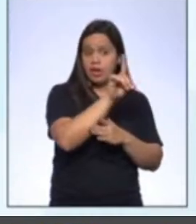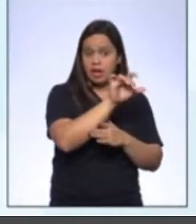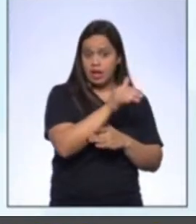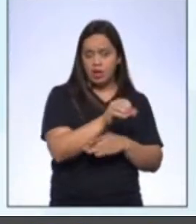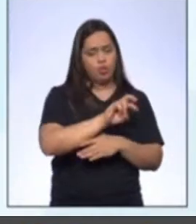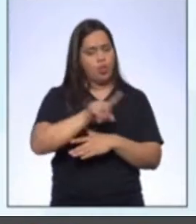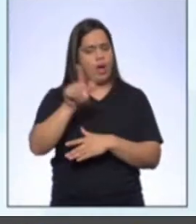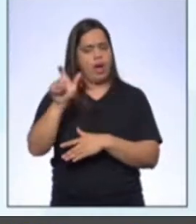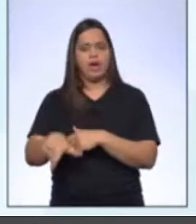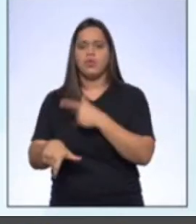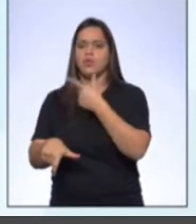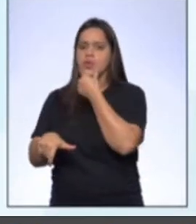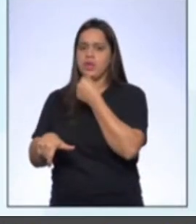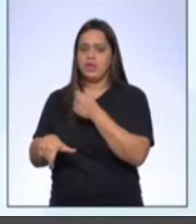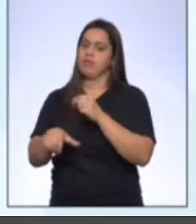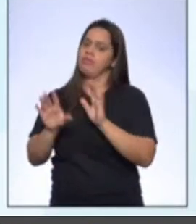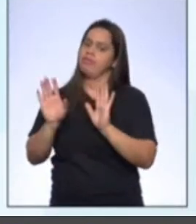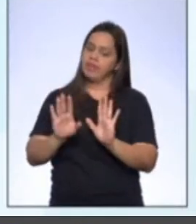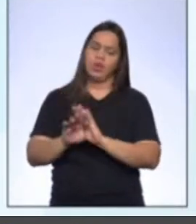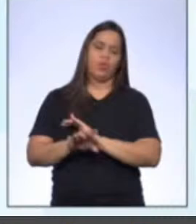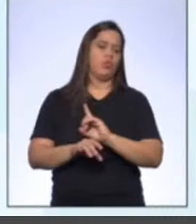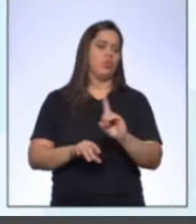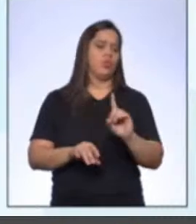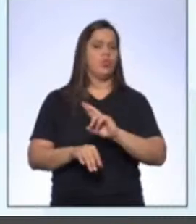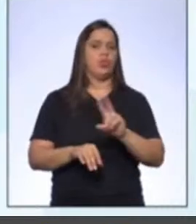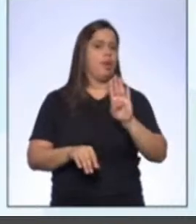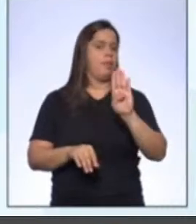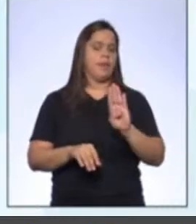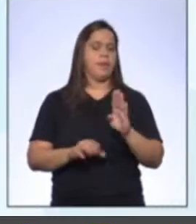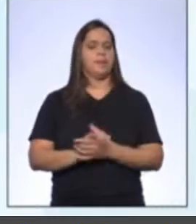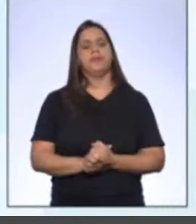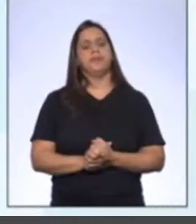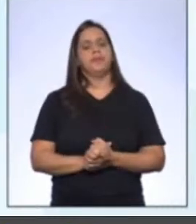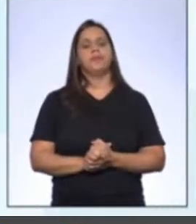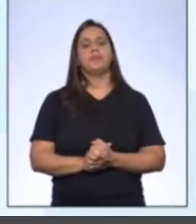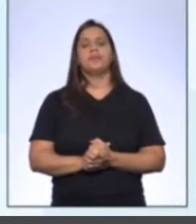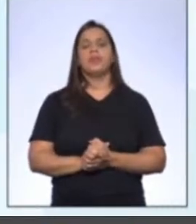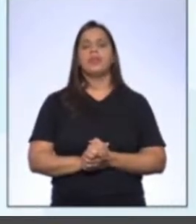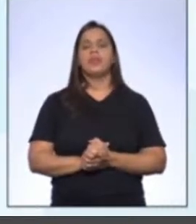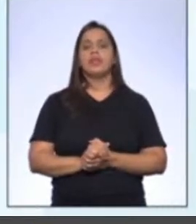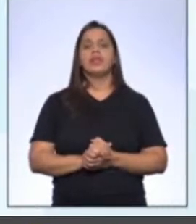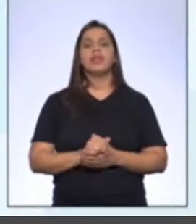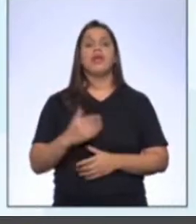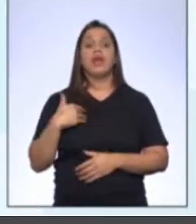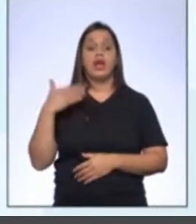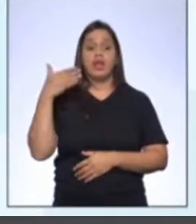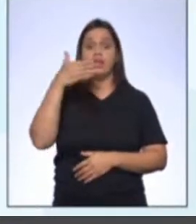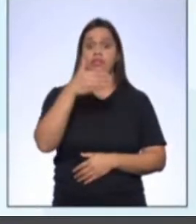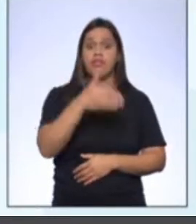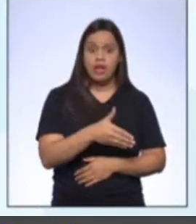Na alternativa C, que é a seguinte, nós temos aí, ó, ele veio